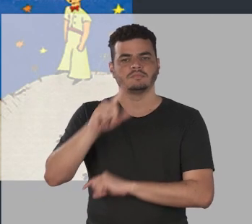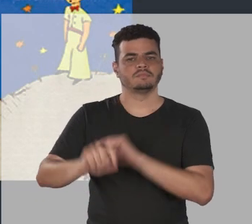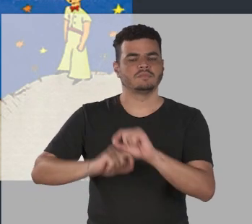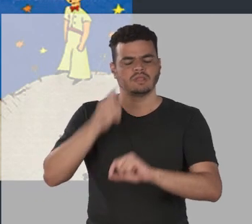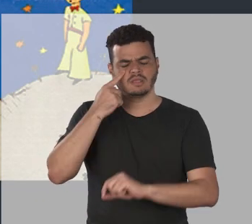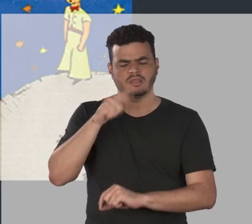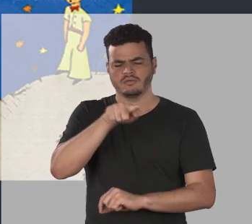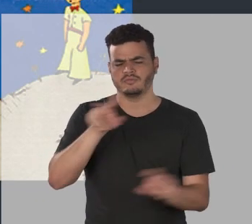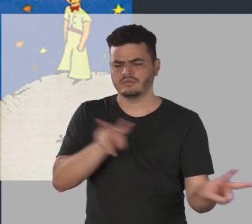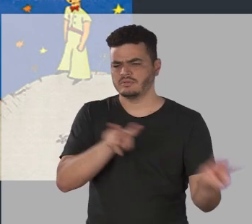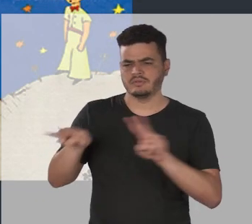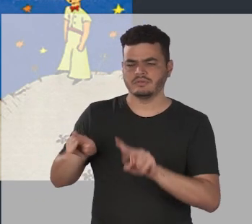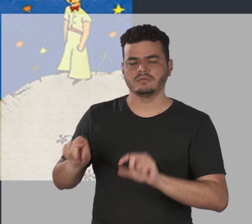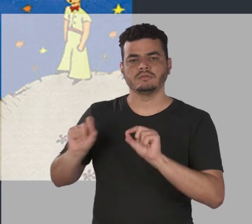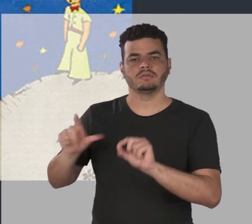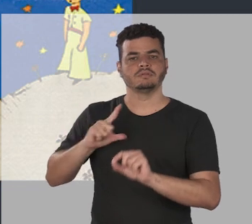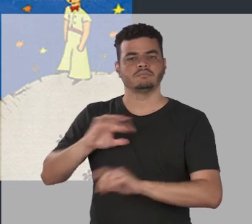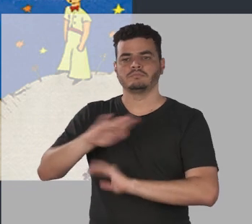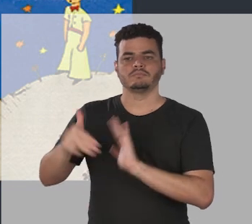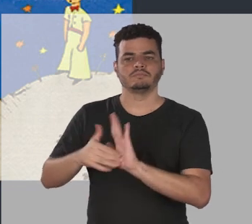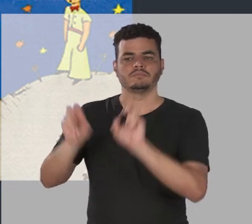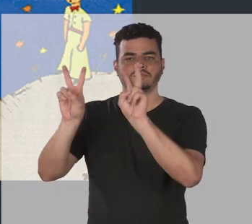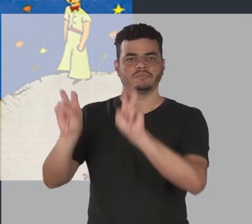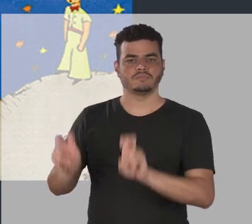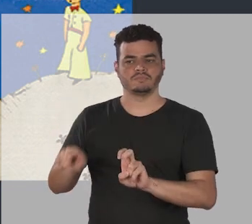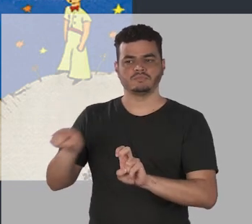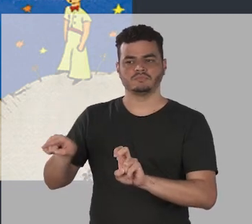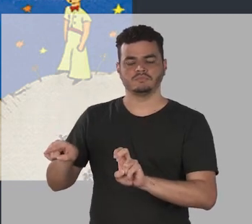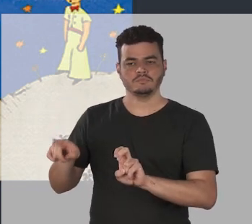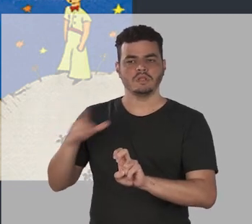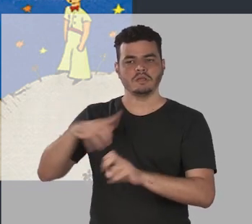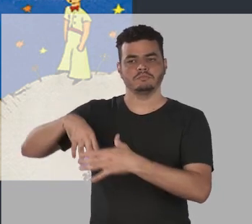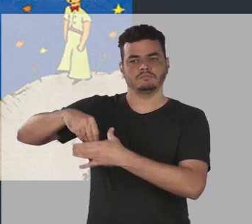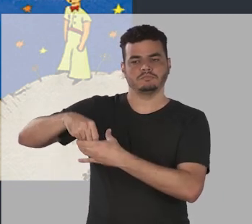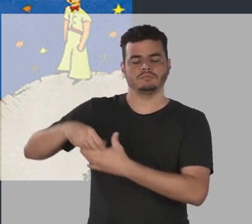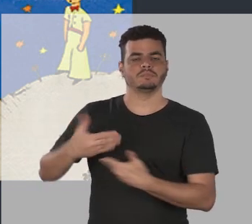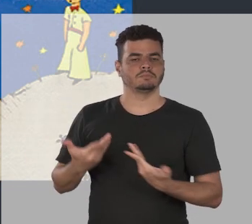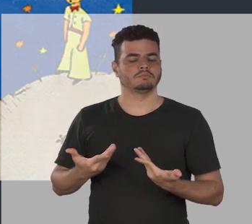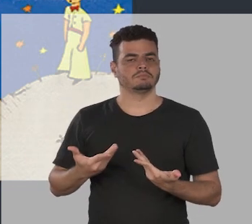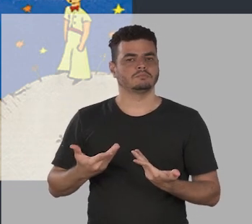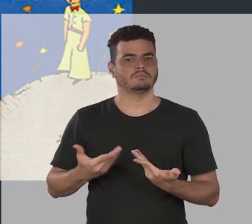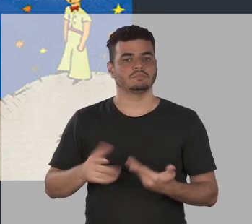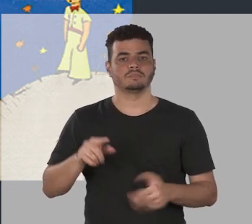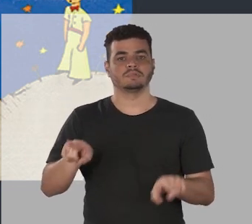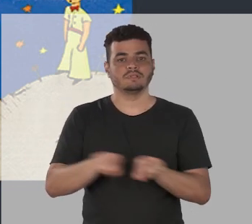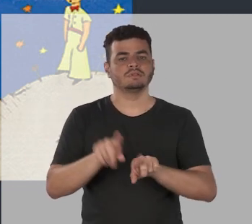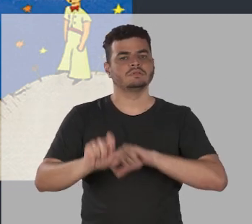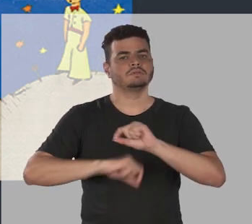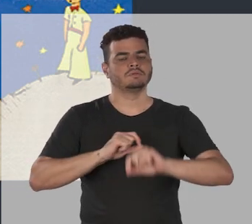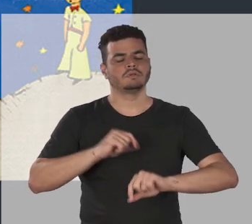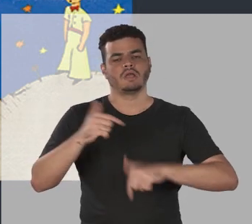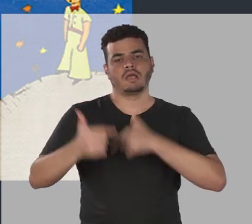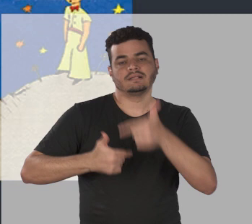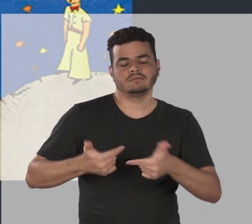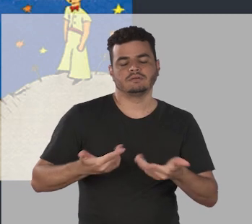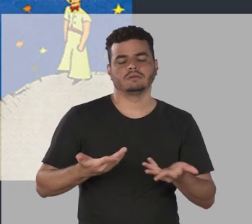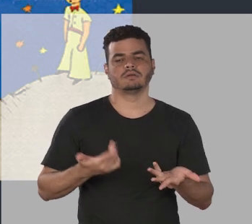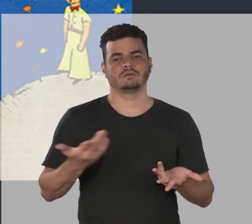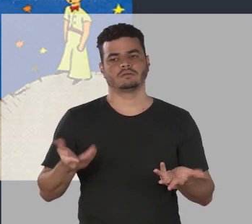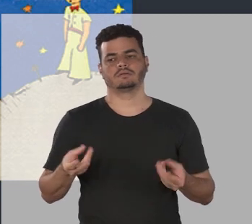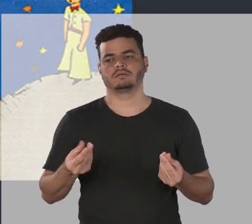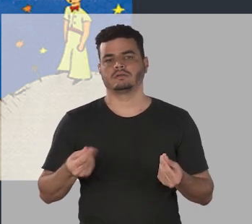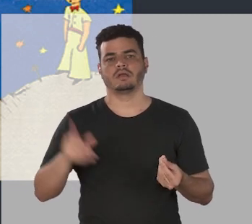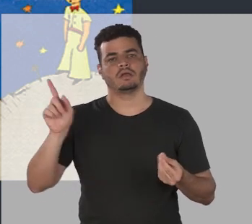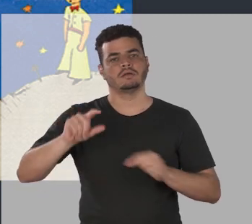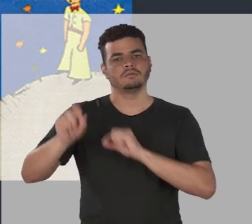como por exemplo, ele vinha na estação de Saint-Supéry, e olha, todos os que temos vão se tratar, né, e logo das atividades. Então,